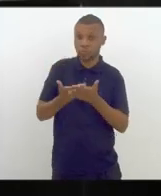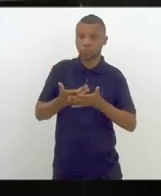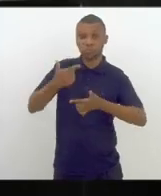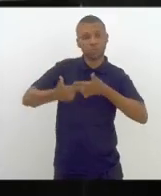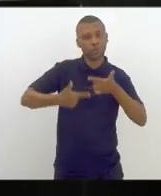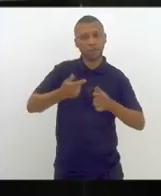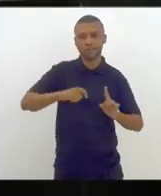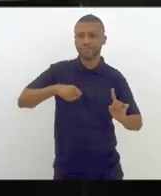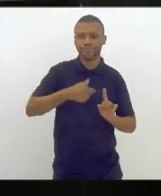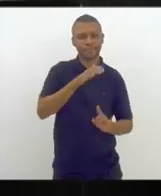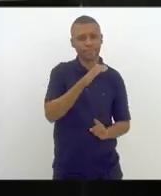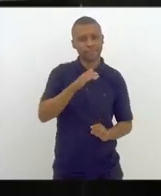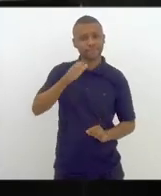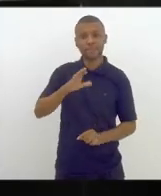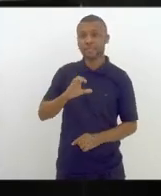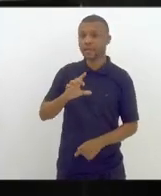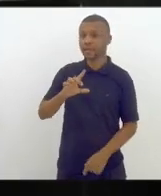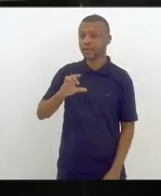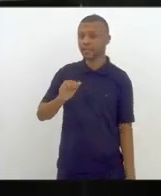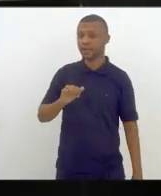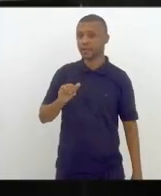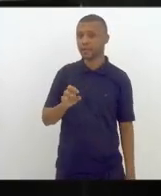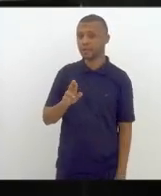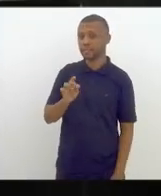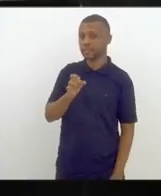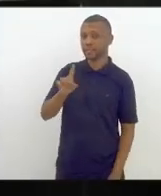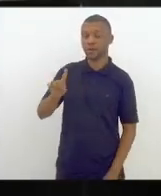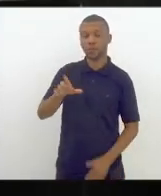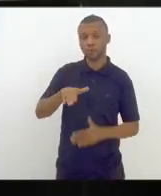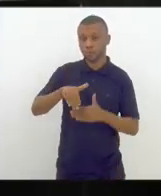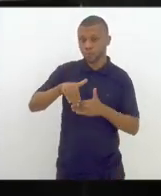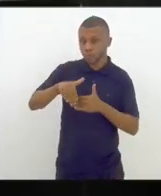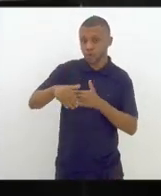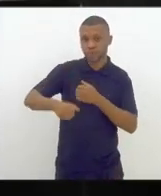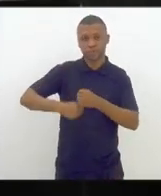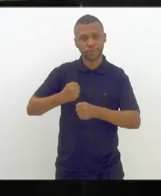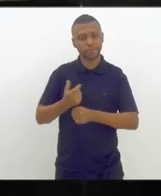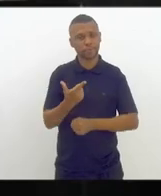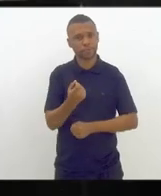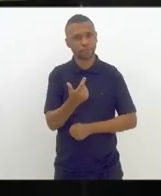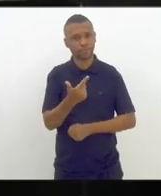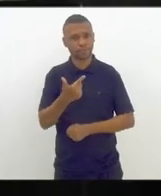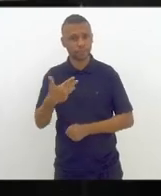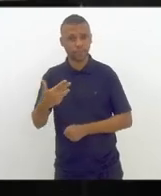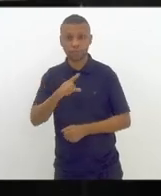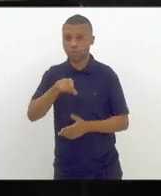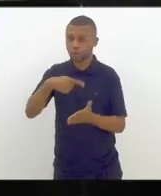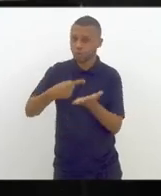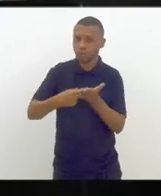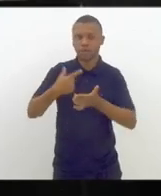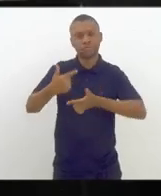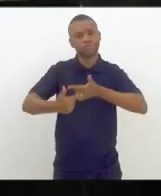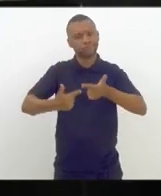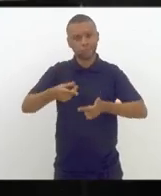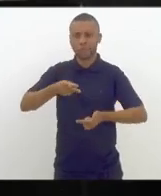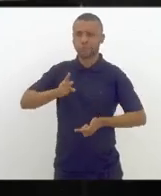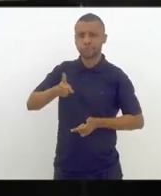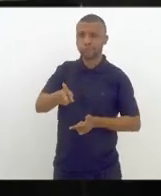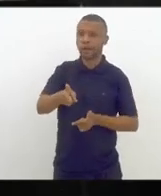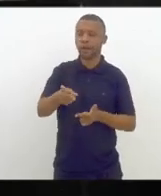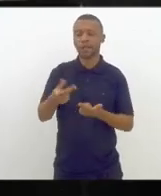que 2023 chegando, o nosso compromisso é continuar trabalhando com o mesmo ritmo de trabalho